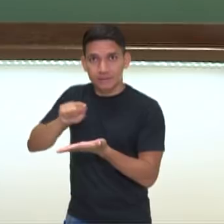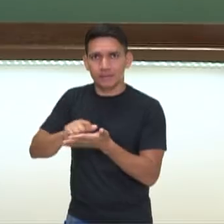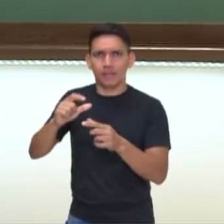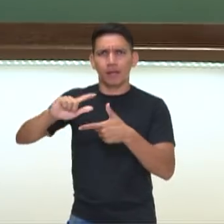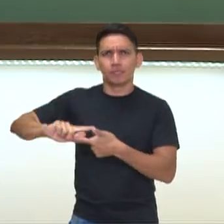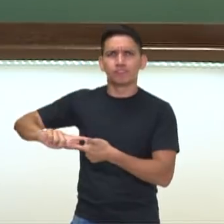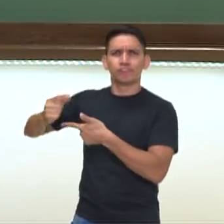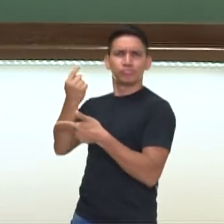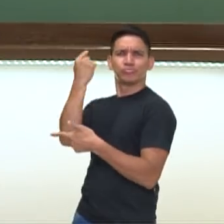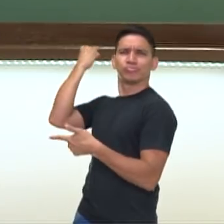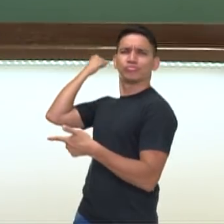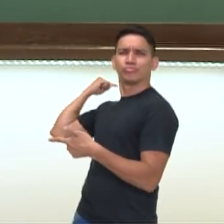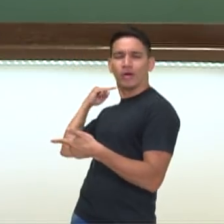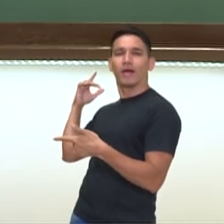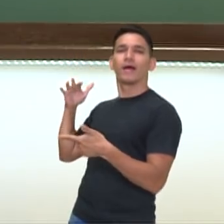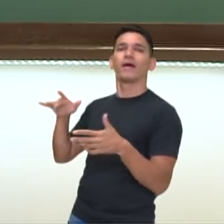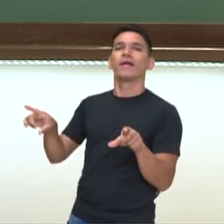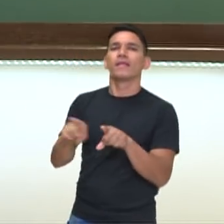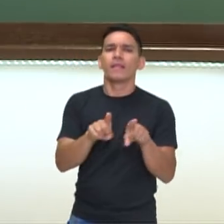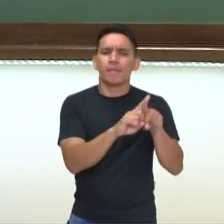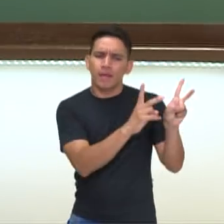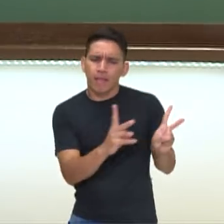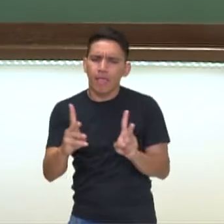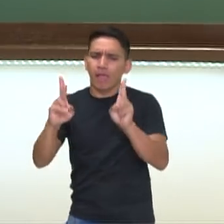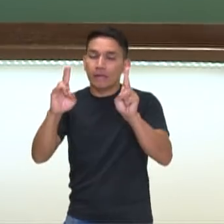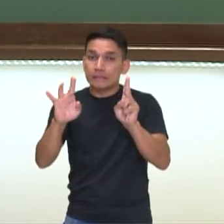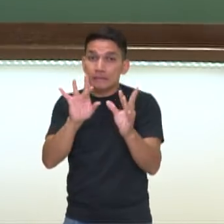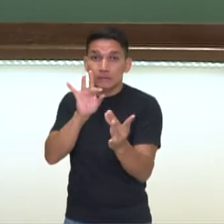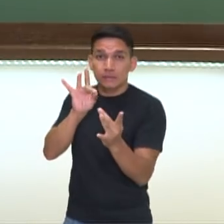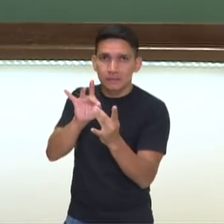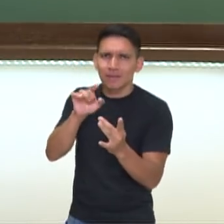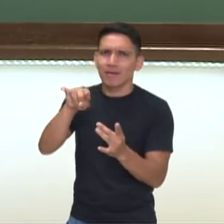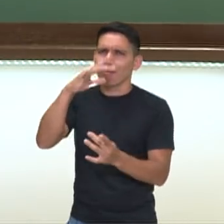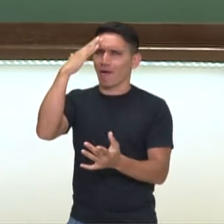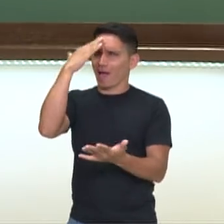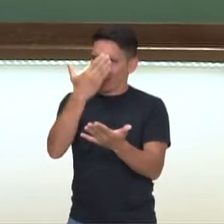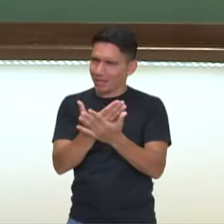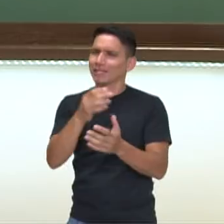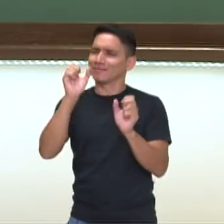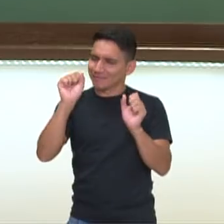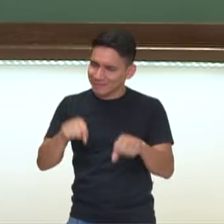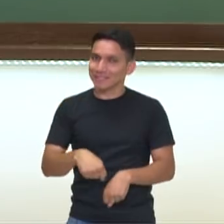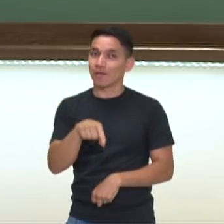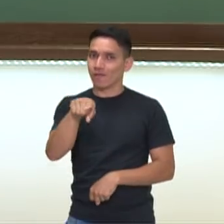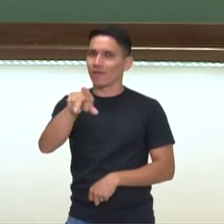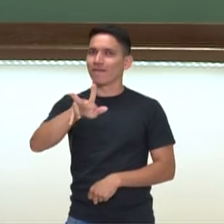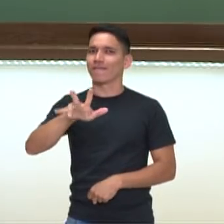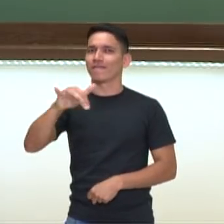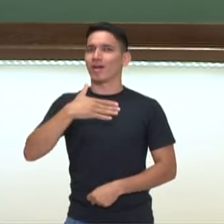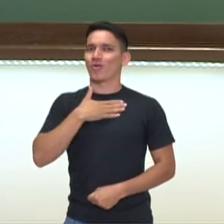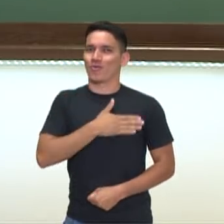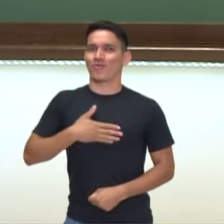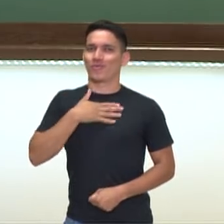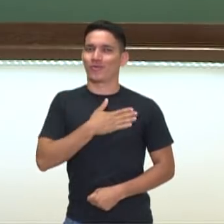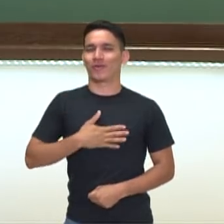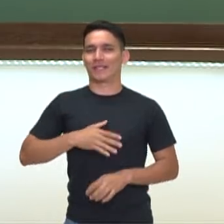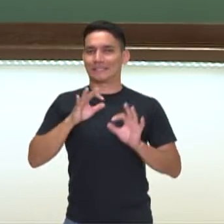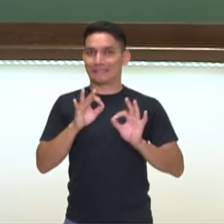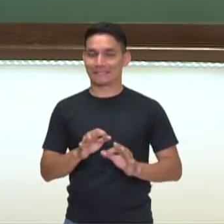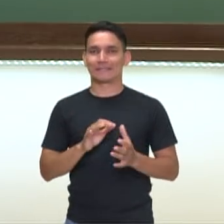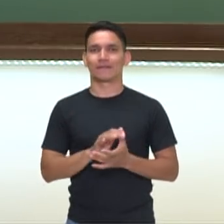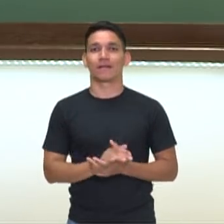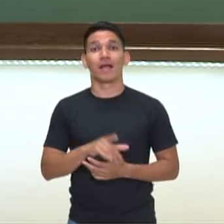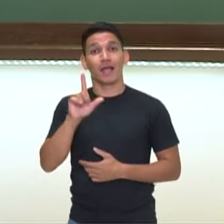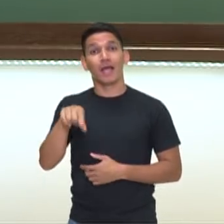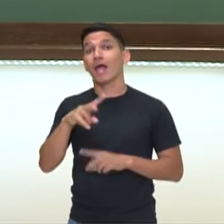recorte específico sobre um conteúdo que eu tenho certeza que vocês gostam bastante, que interessa e que vocês conhecem, que são